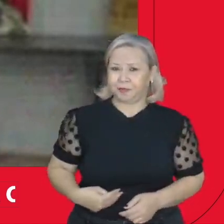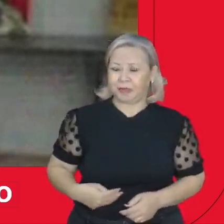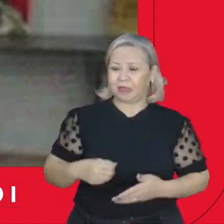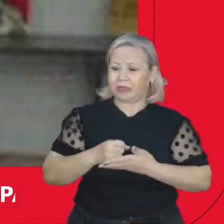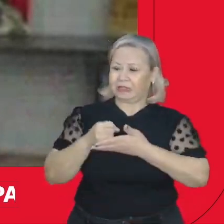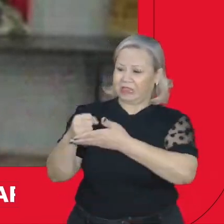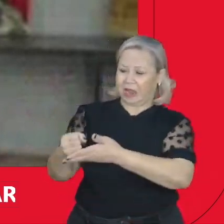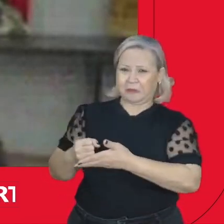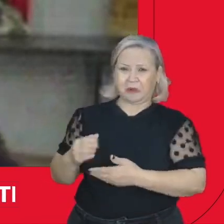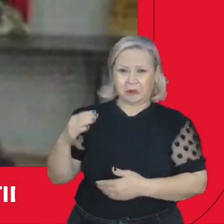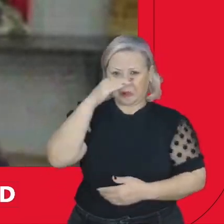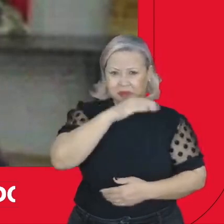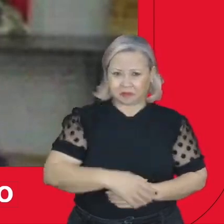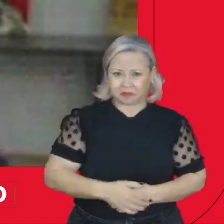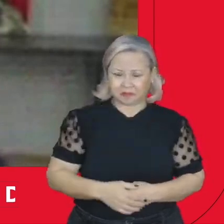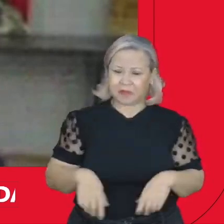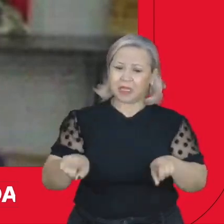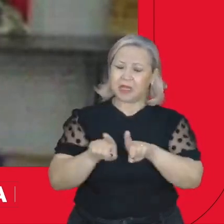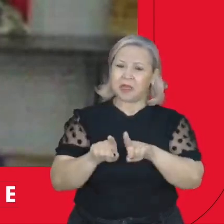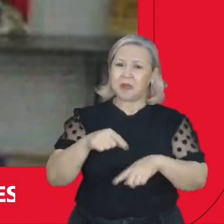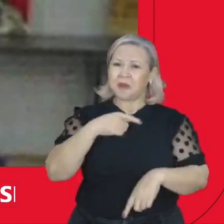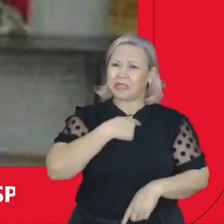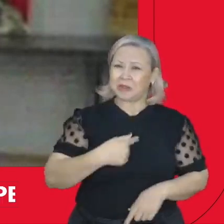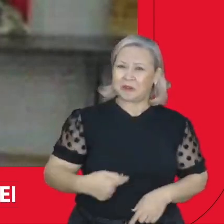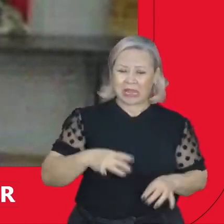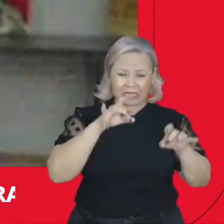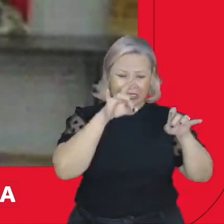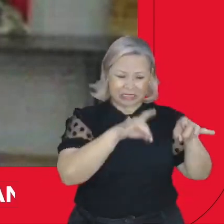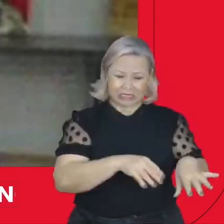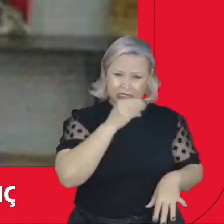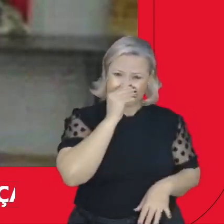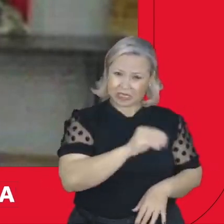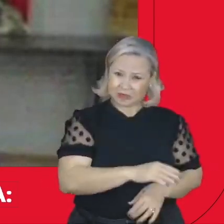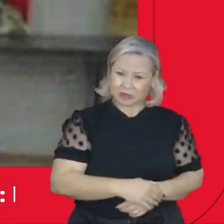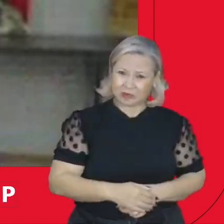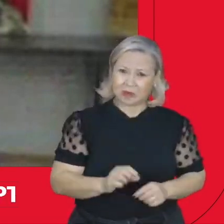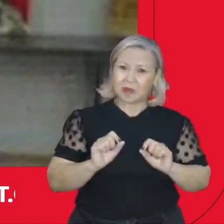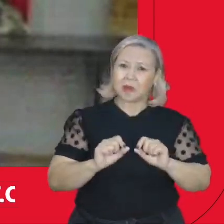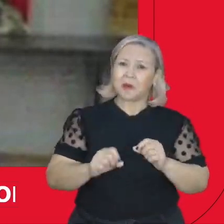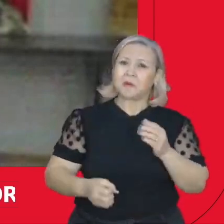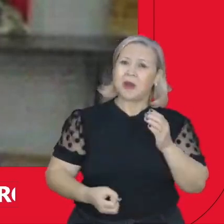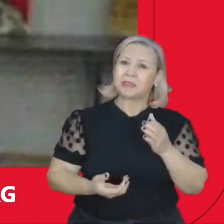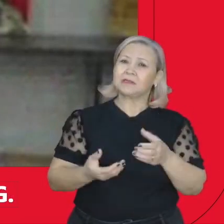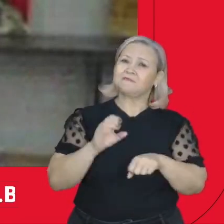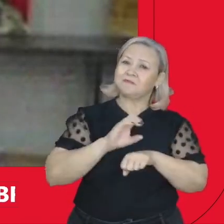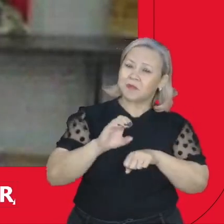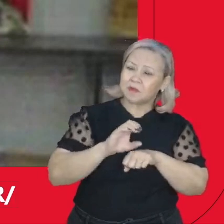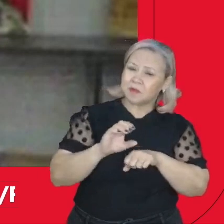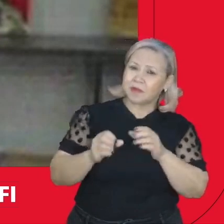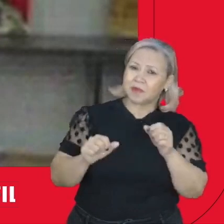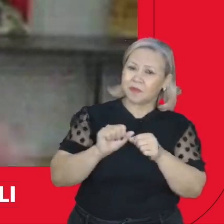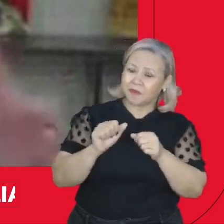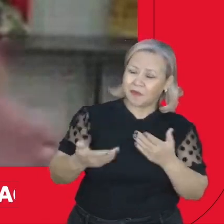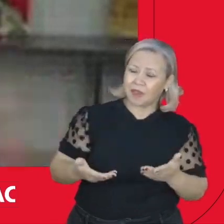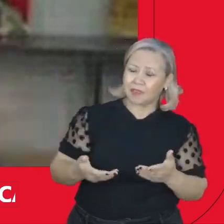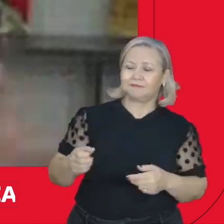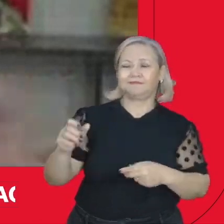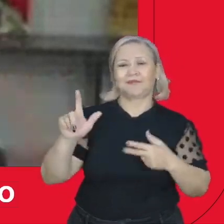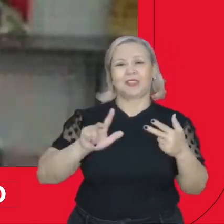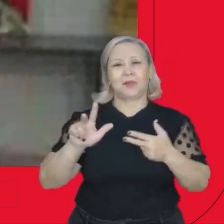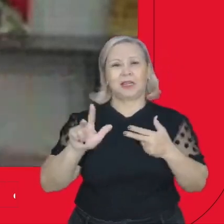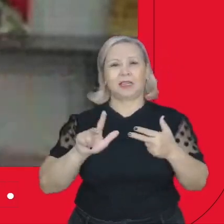Bolsonaro, mesmo tendo um governador que renunciou, mas que constituiu na Assembleia Legislativa a maior base parlamentar da